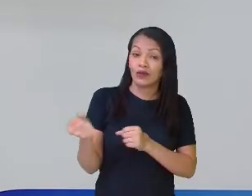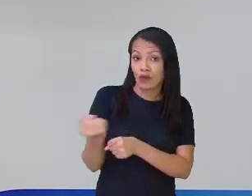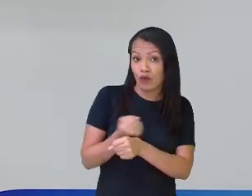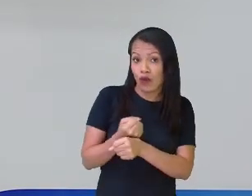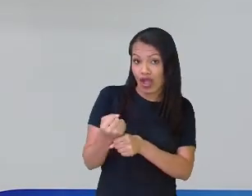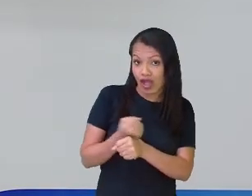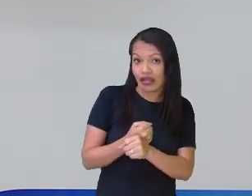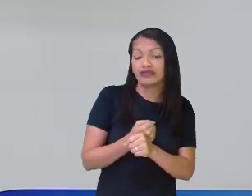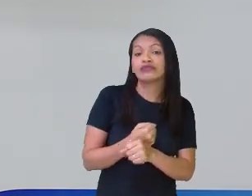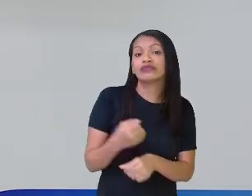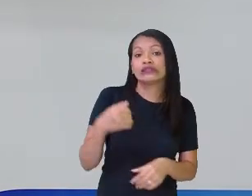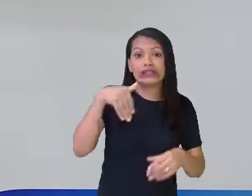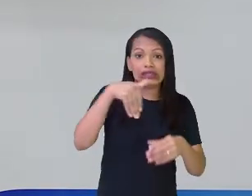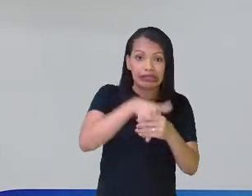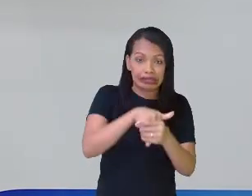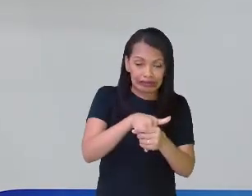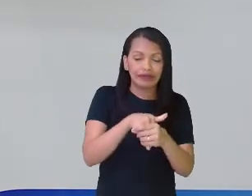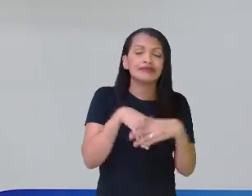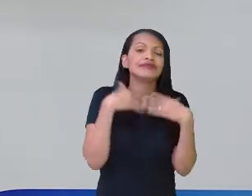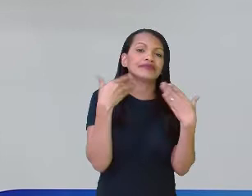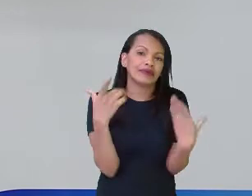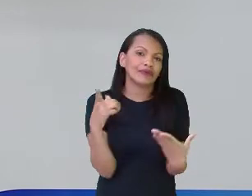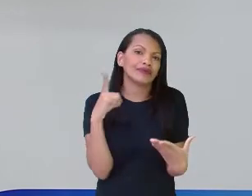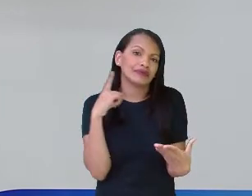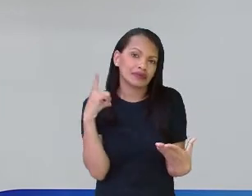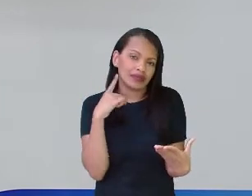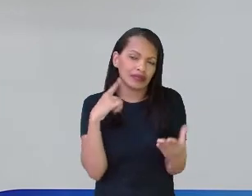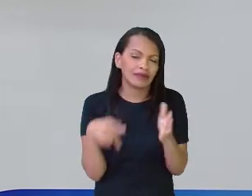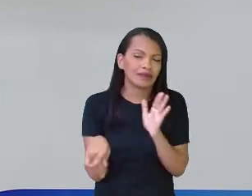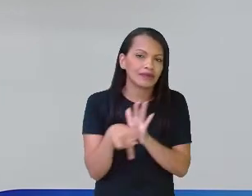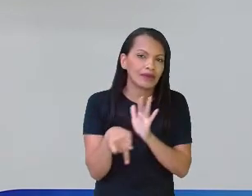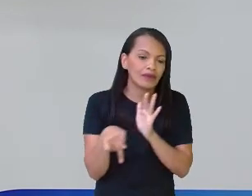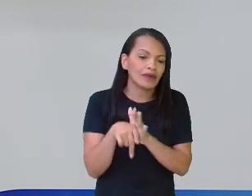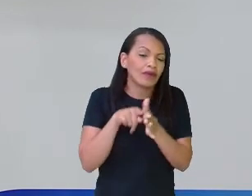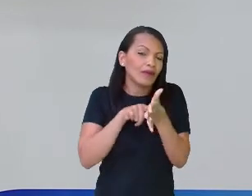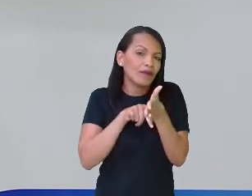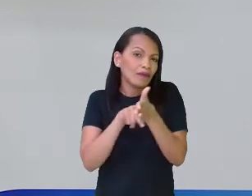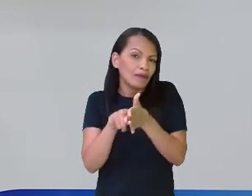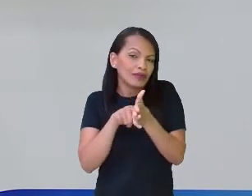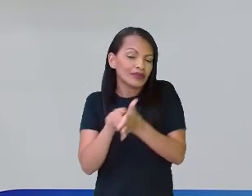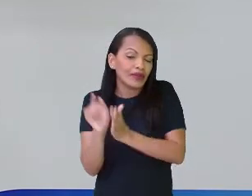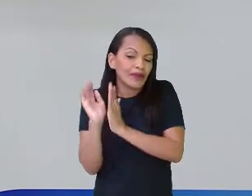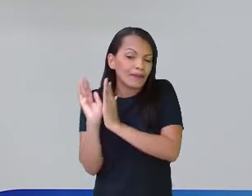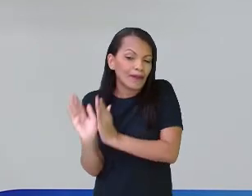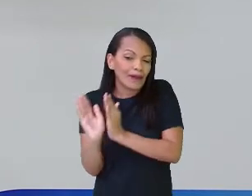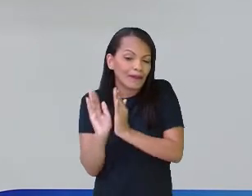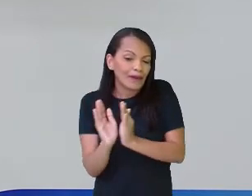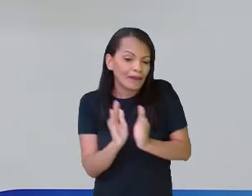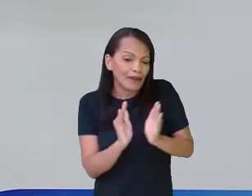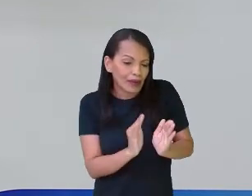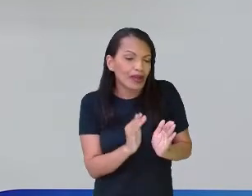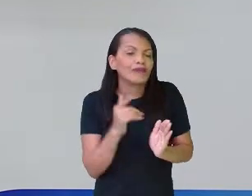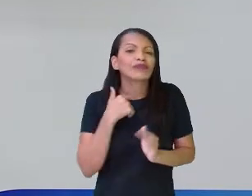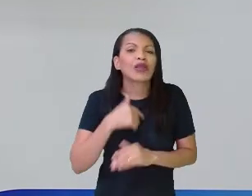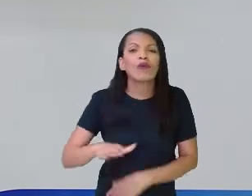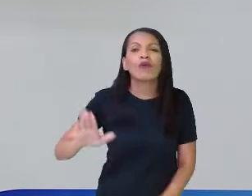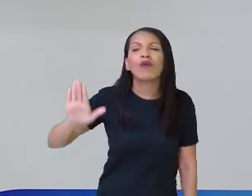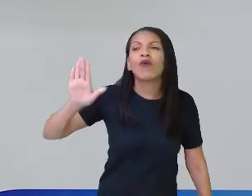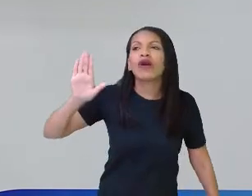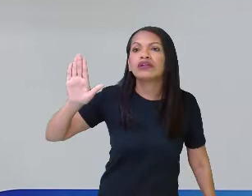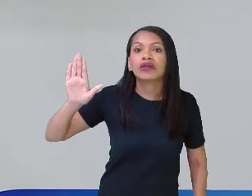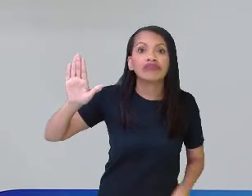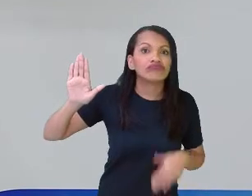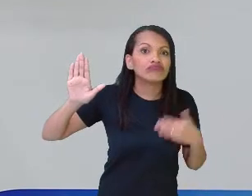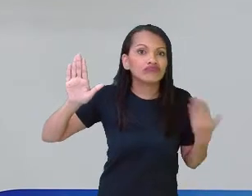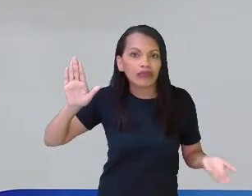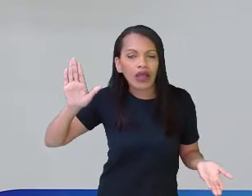jornais, nos repórteres, existe uma pesquisa que é feita periodicamente. O candidato A está com